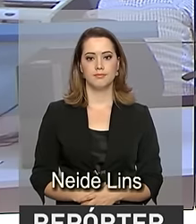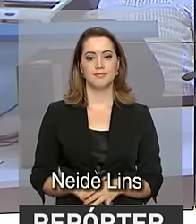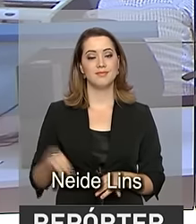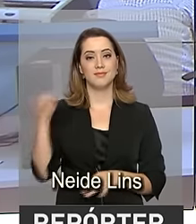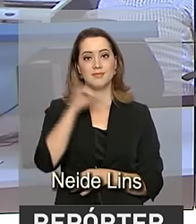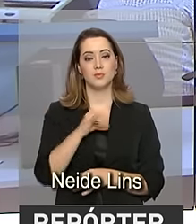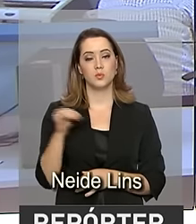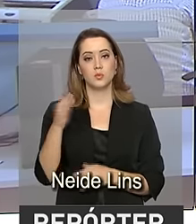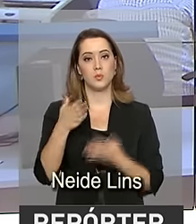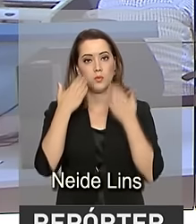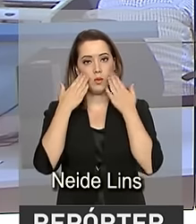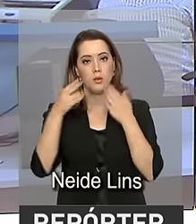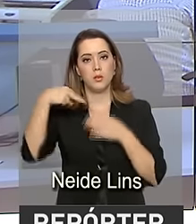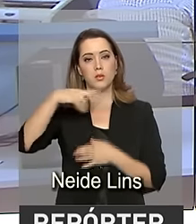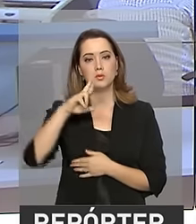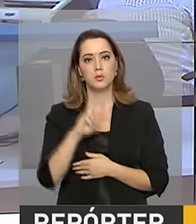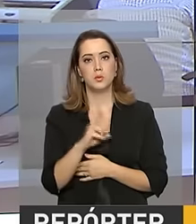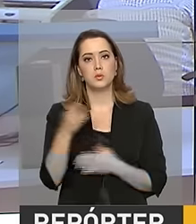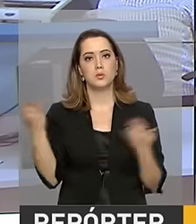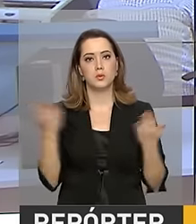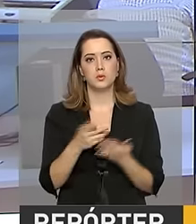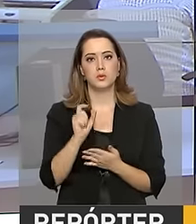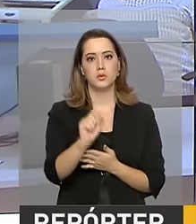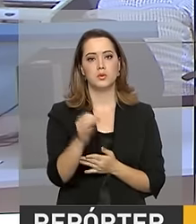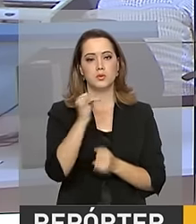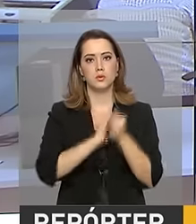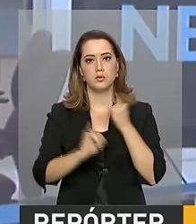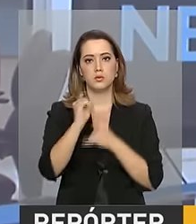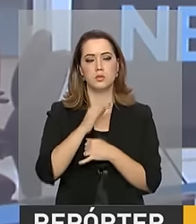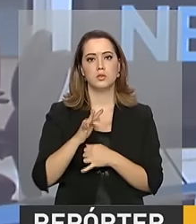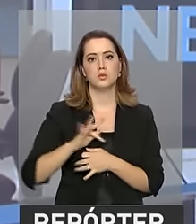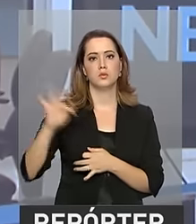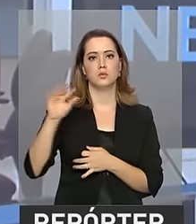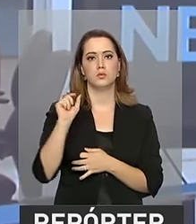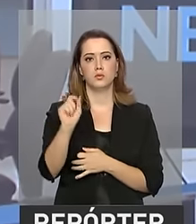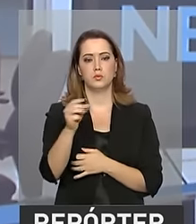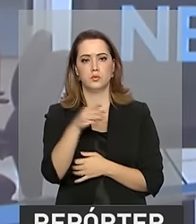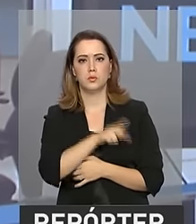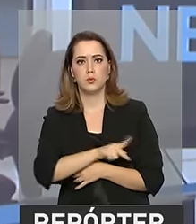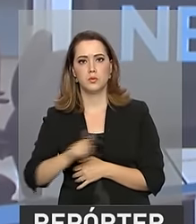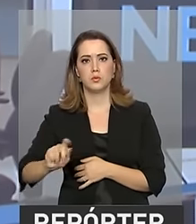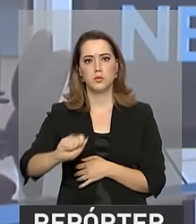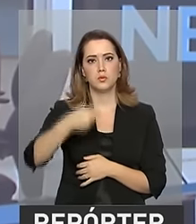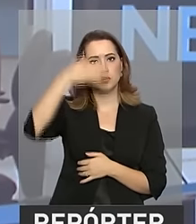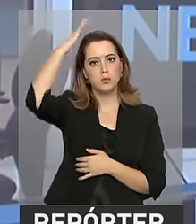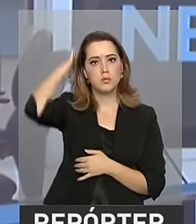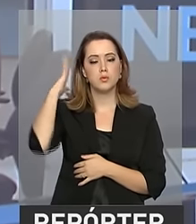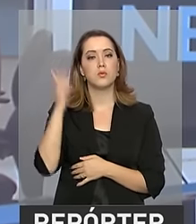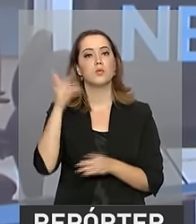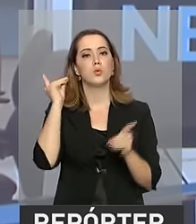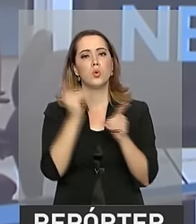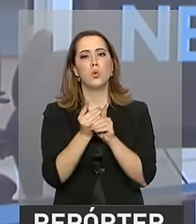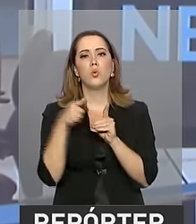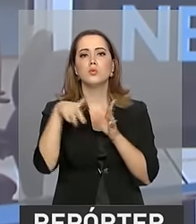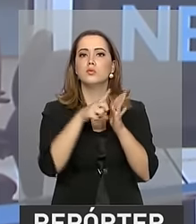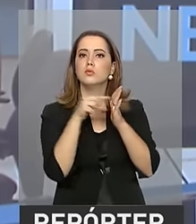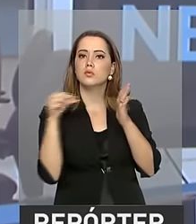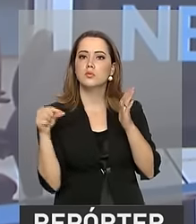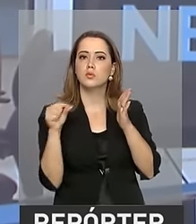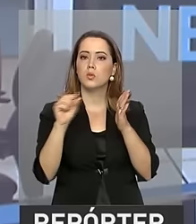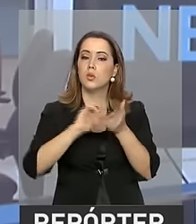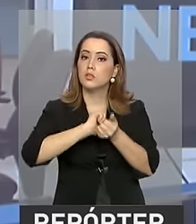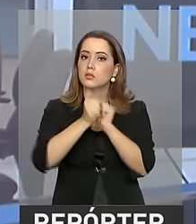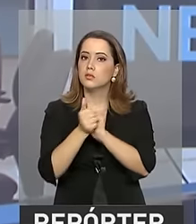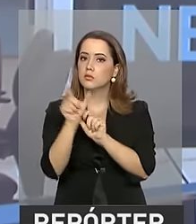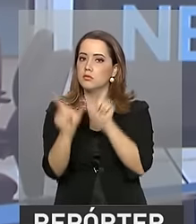Olá o repórter NBR está de volta com as notícias do governo federal o presidente em exercício Michel Temer recebeu há pouco no Palácio do